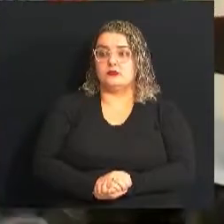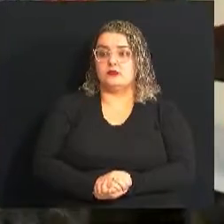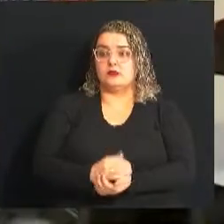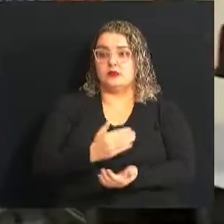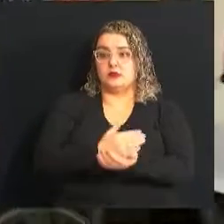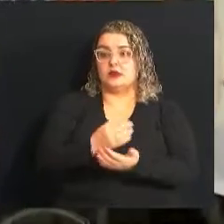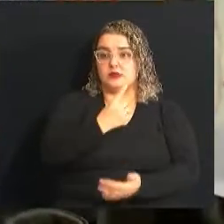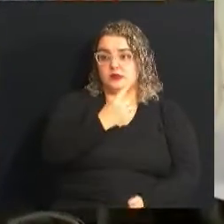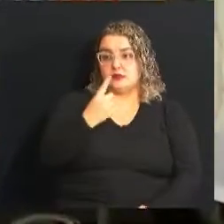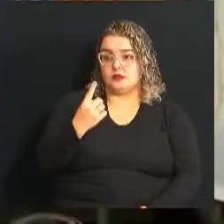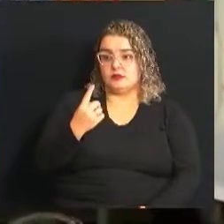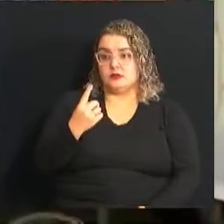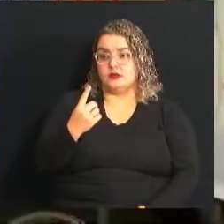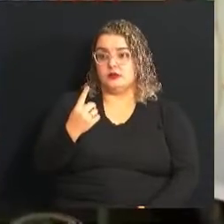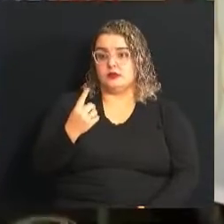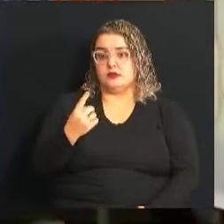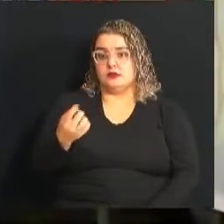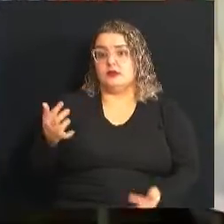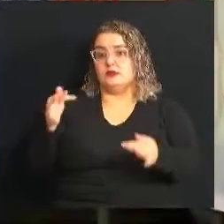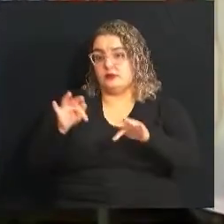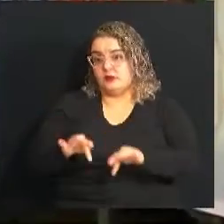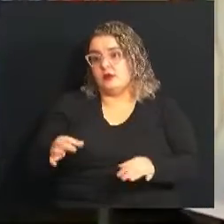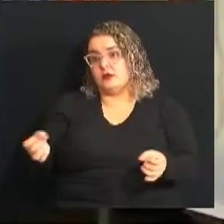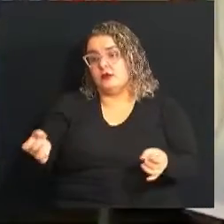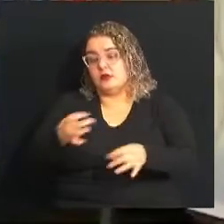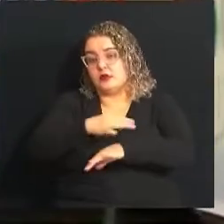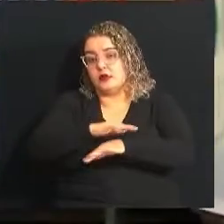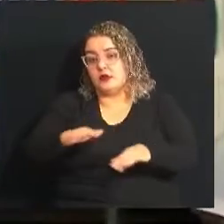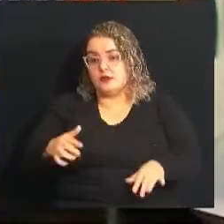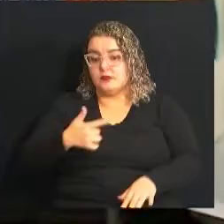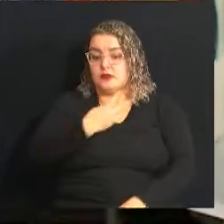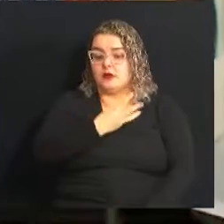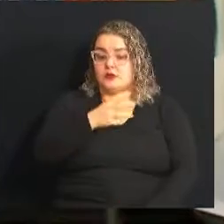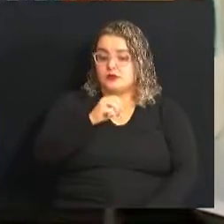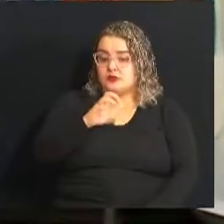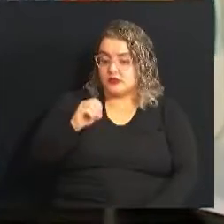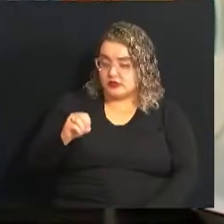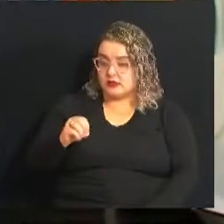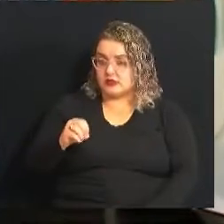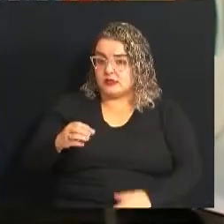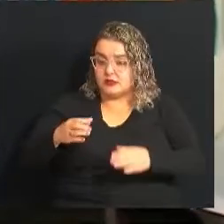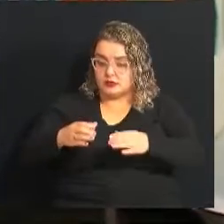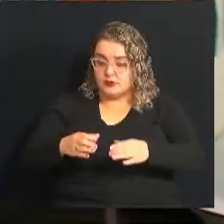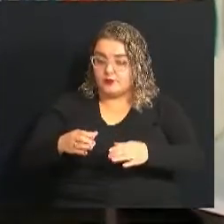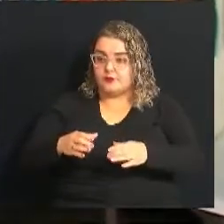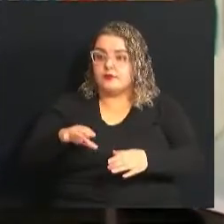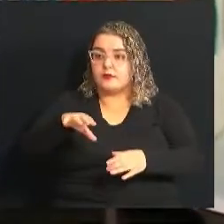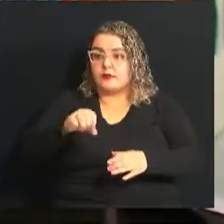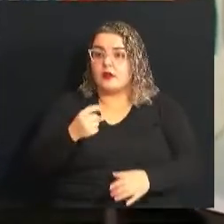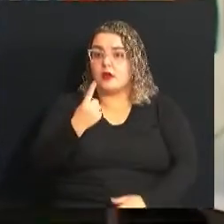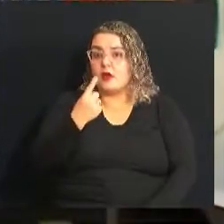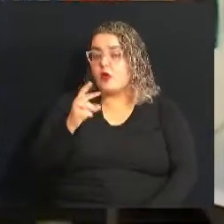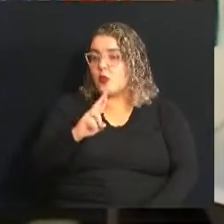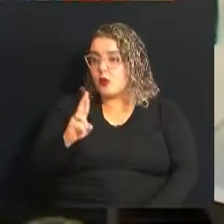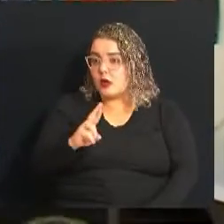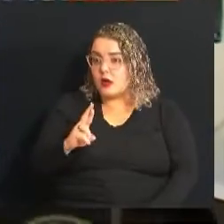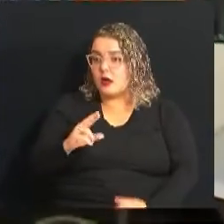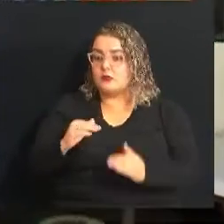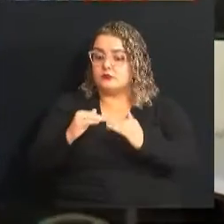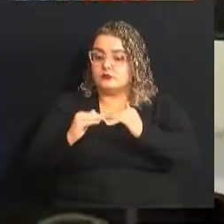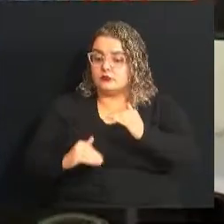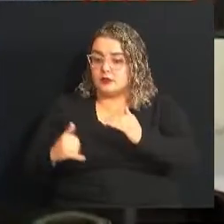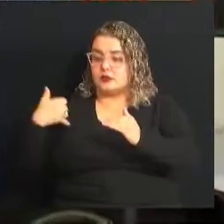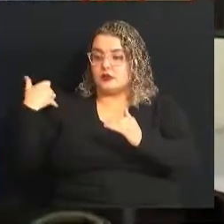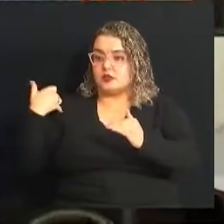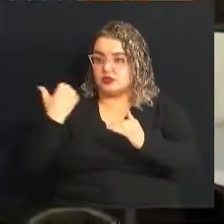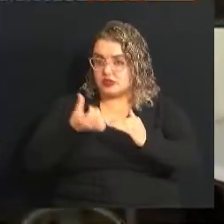é quando acabar os 300 marmitex. Helber, para pegar, né, a marmitex é R$1, menores de 6 anos não